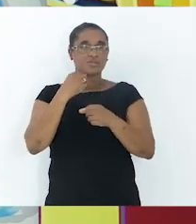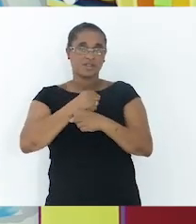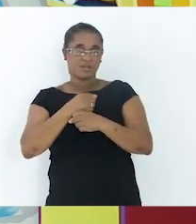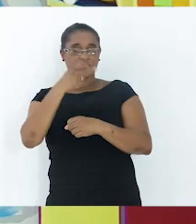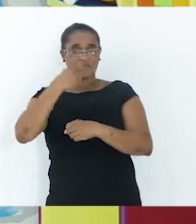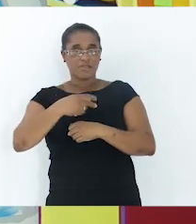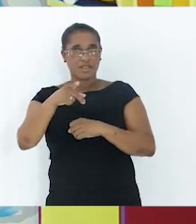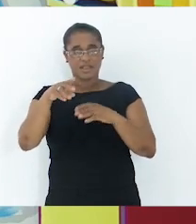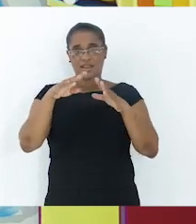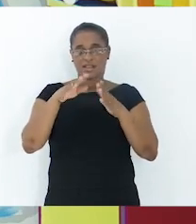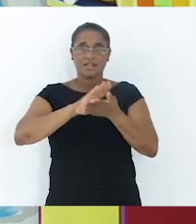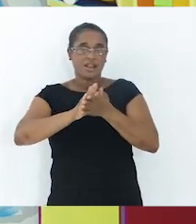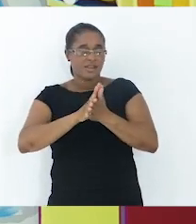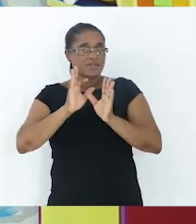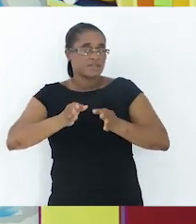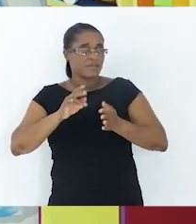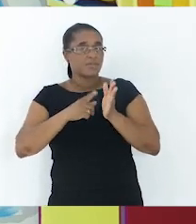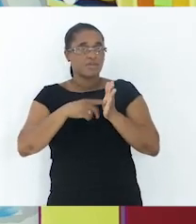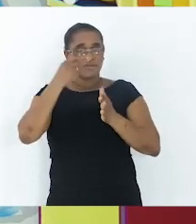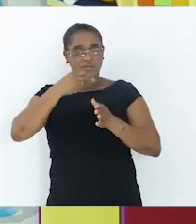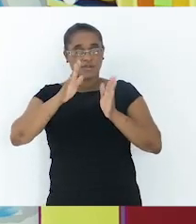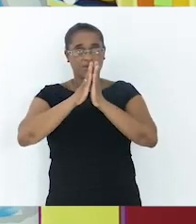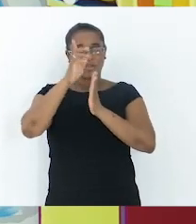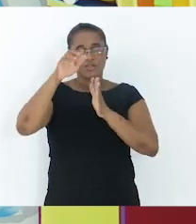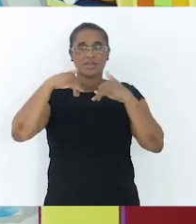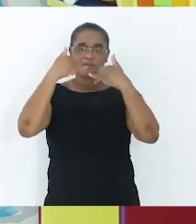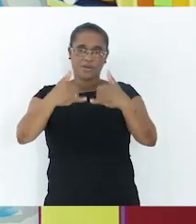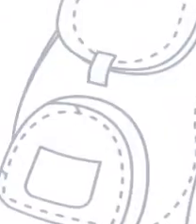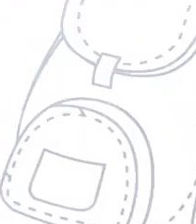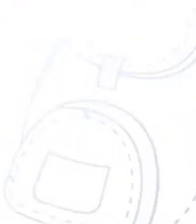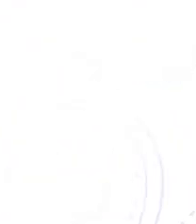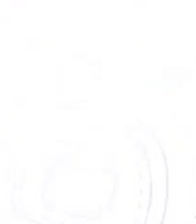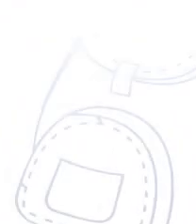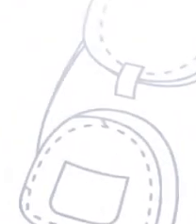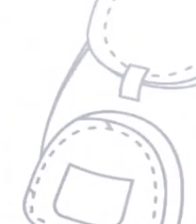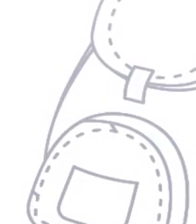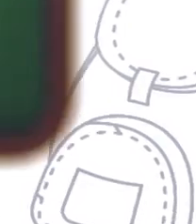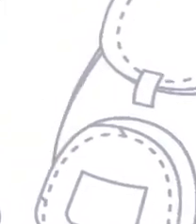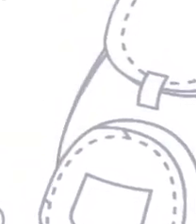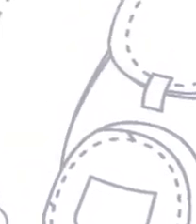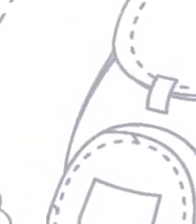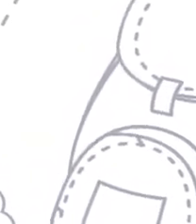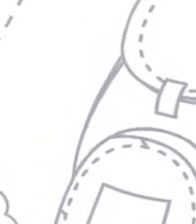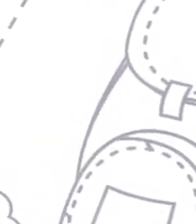casa, lavem sempre as mãos, fiquem com Deus. Até a próxima.